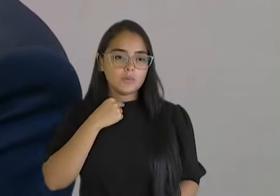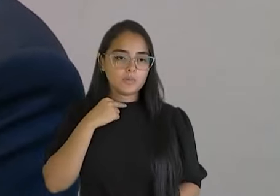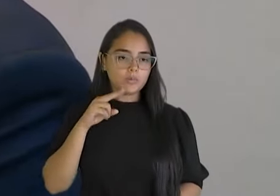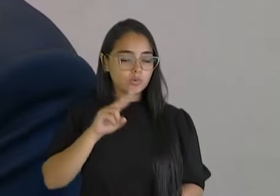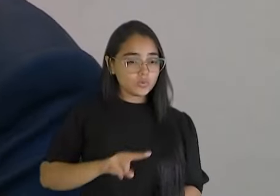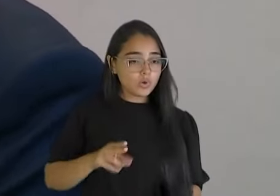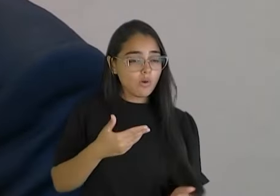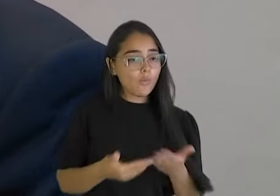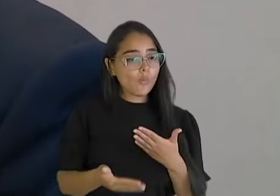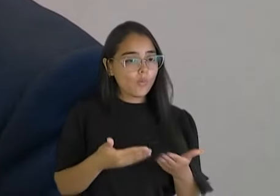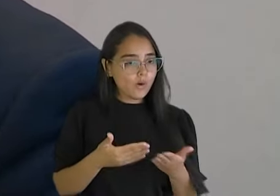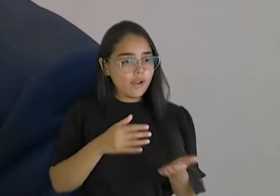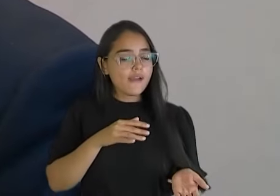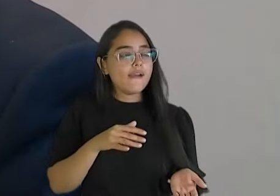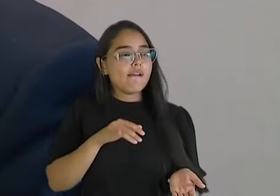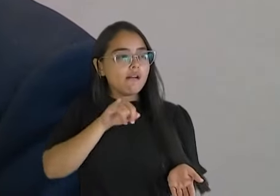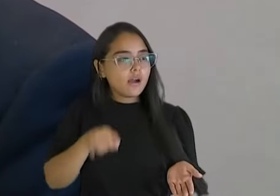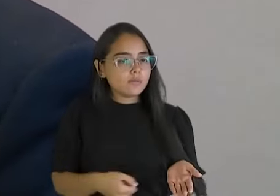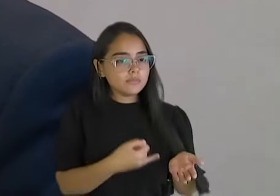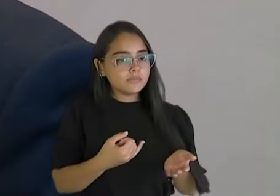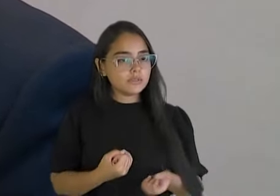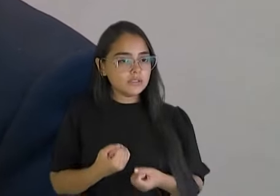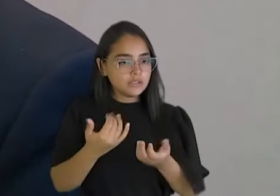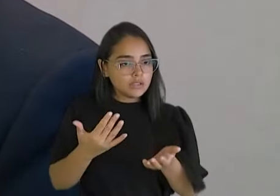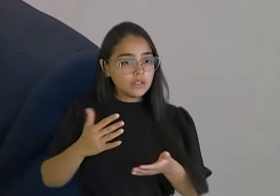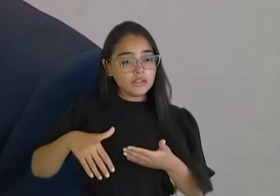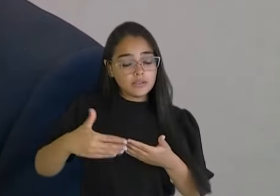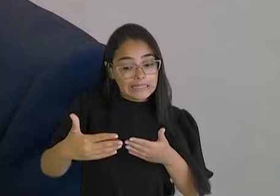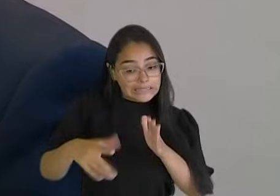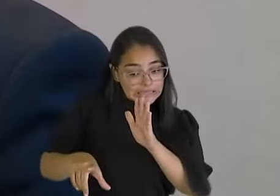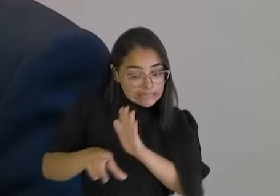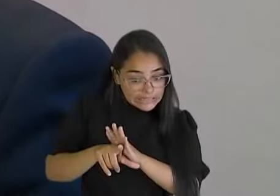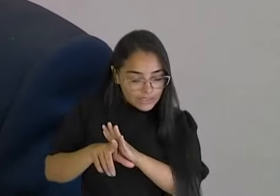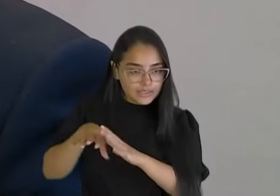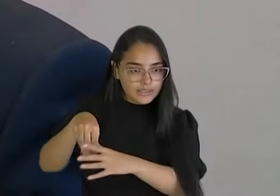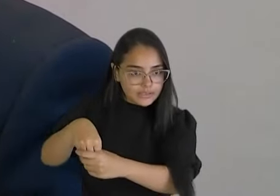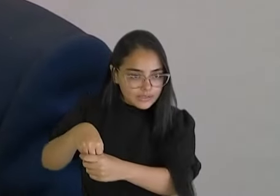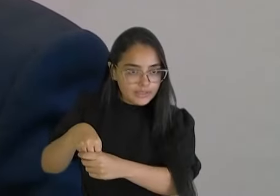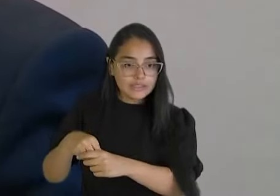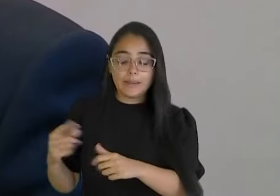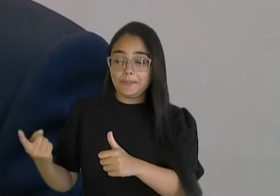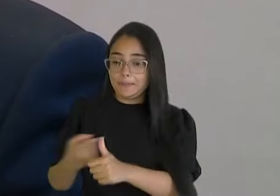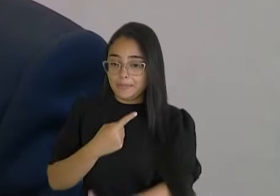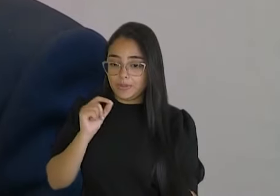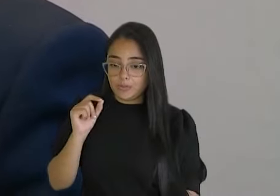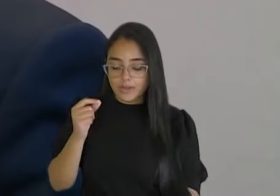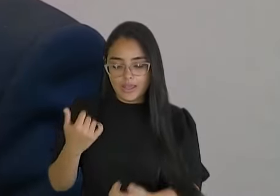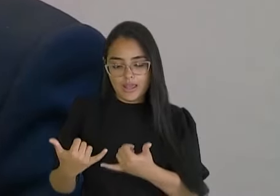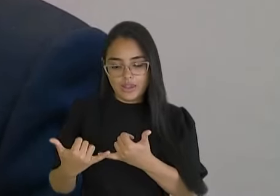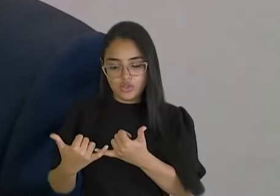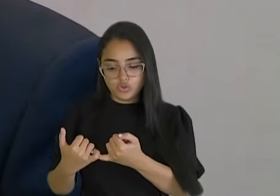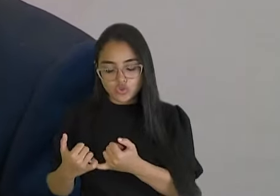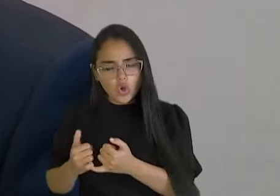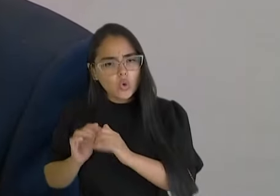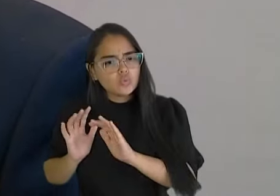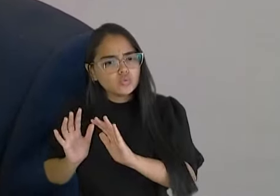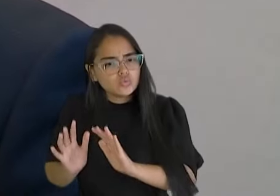de quaisquer das vantagens que eu estou dispondo aqui ao longo dessa lei. Então essa é uma primeira coisa, a dos jogos eletrônicos, que já há